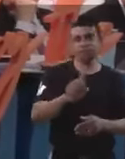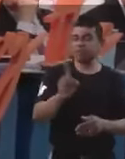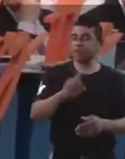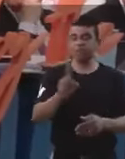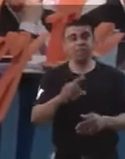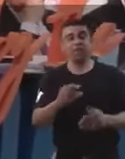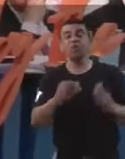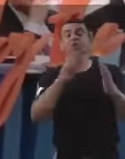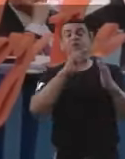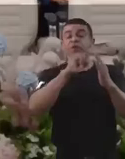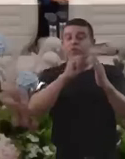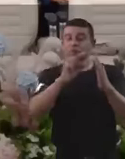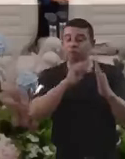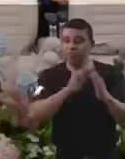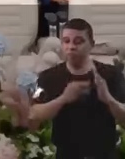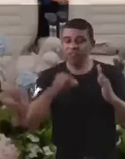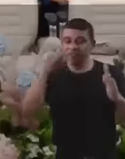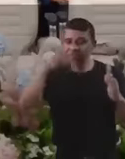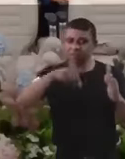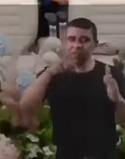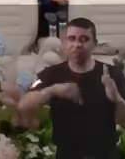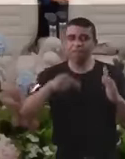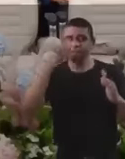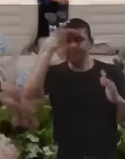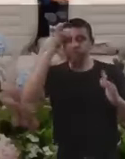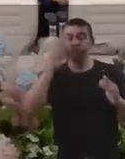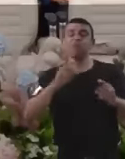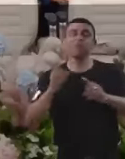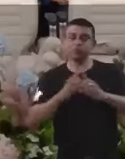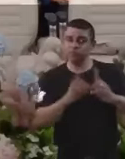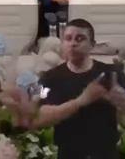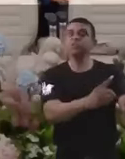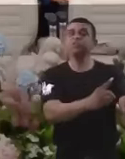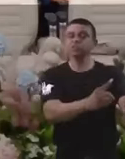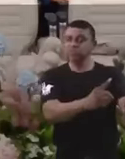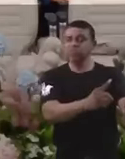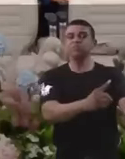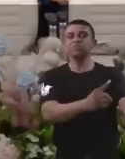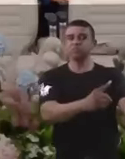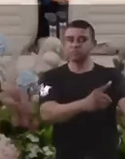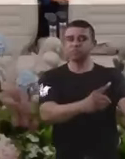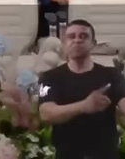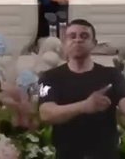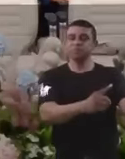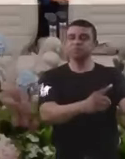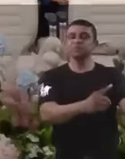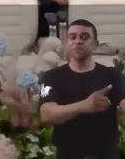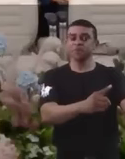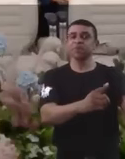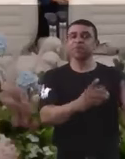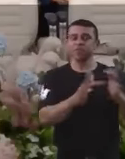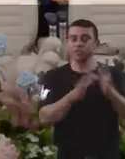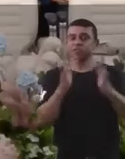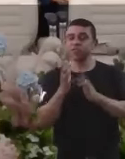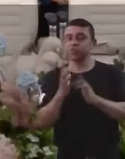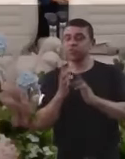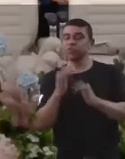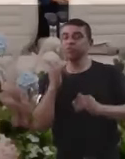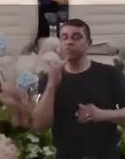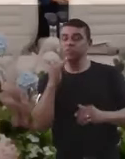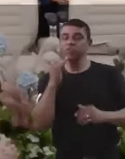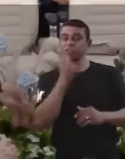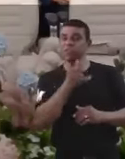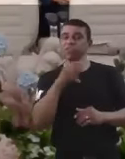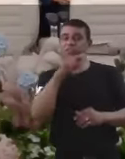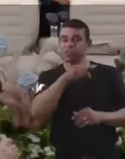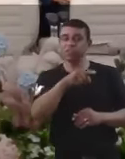é discípulo. Jesus está dizendo, vai ter perseguição, mas não é para